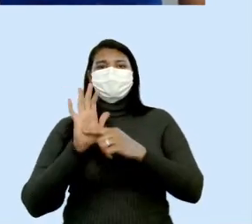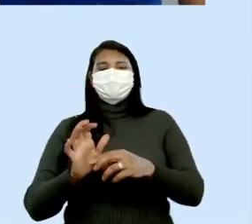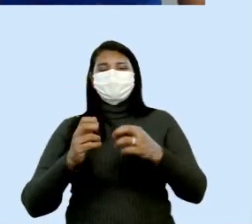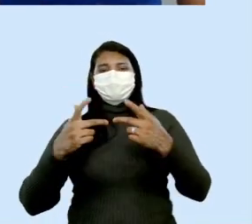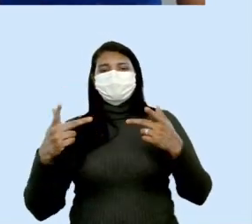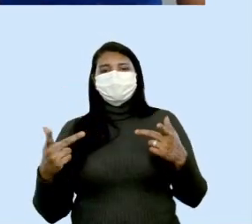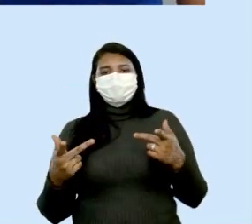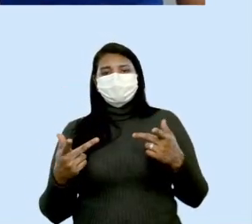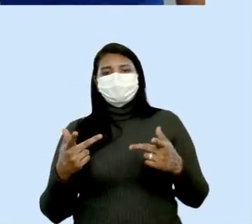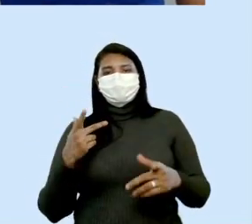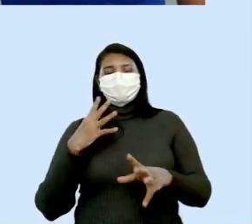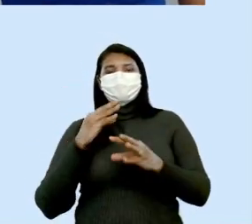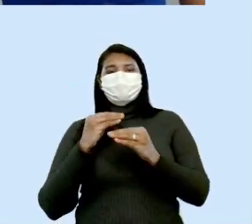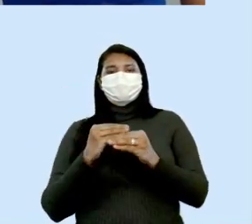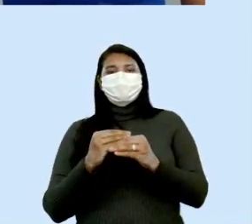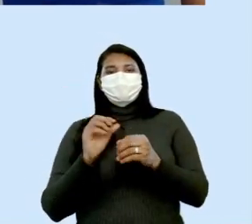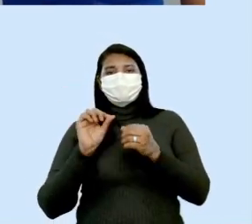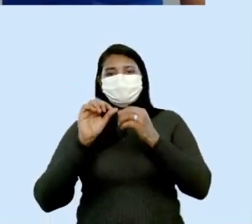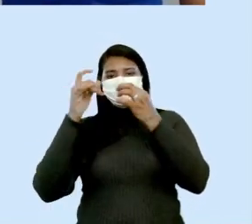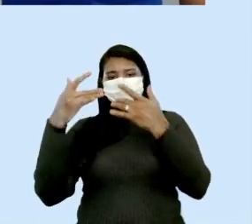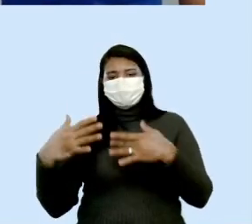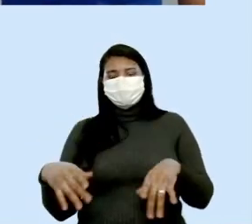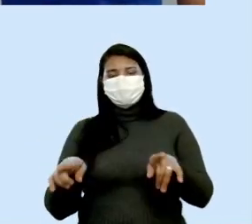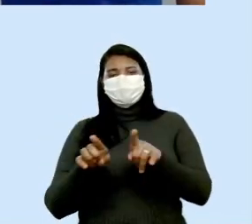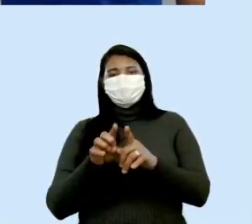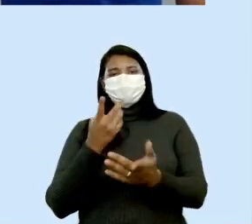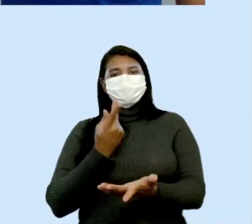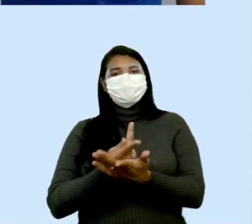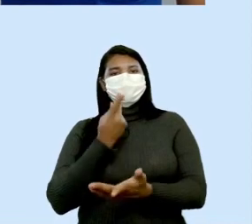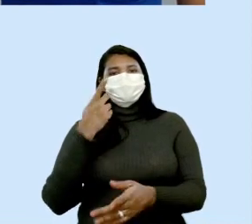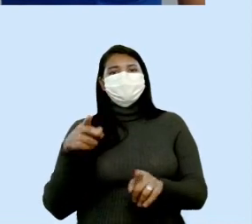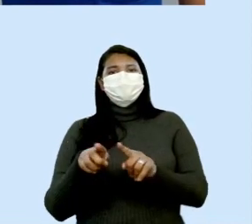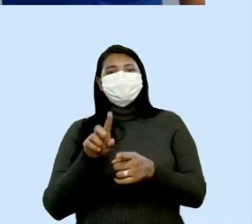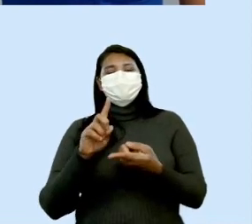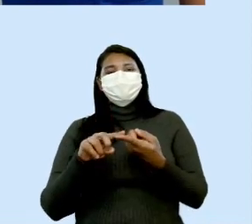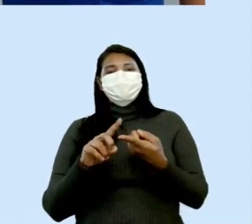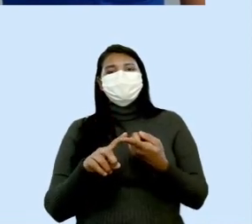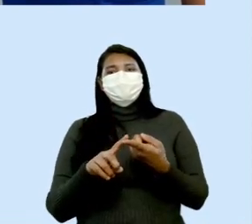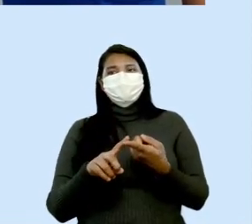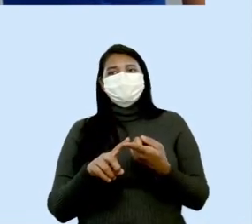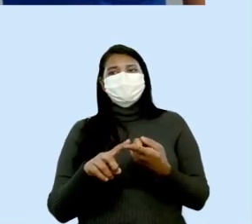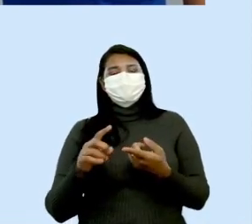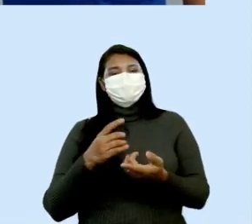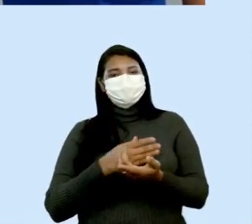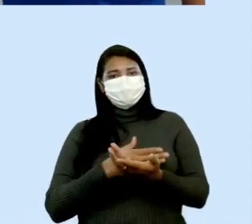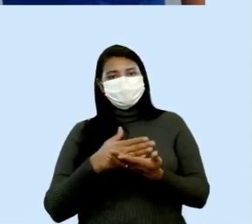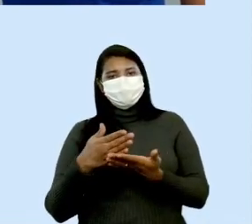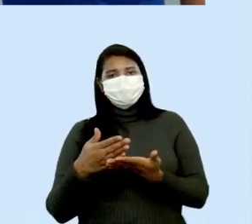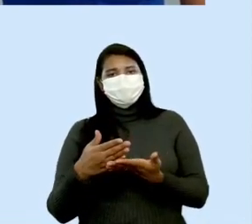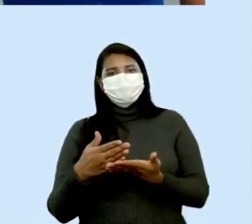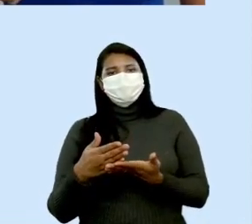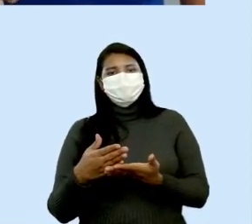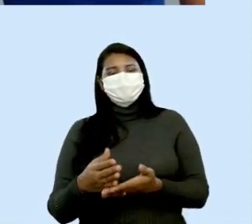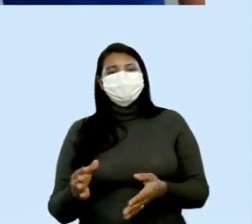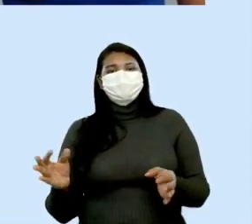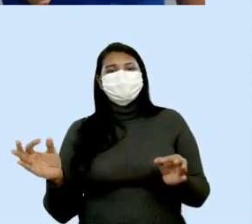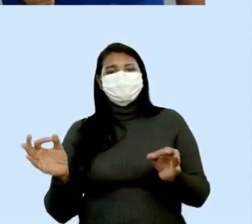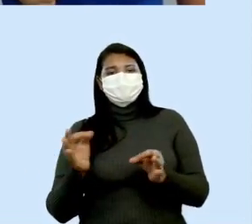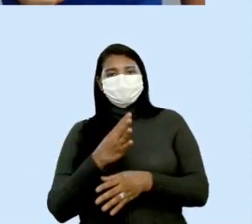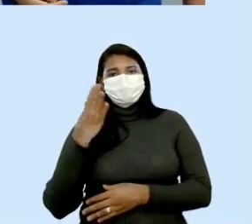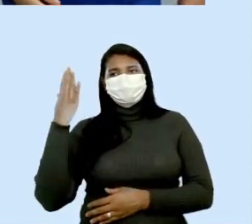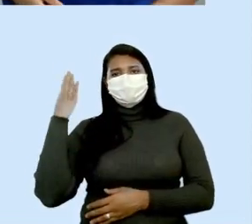já concluídas ou para falar de fatos que já aconteceram, que começaram e terminaram